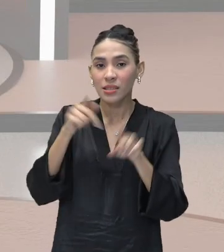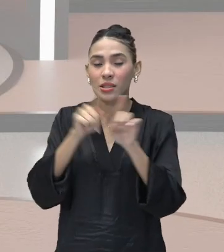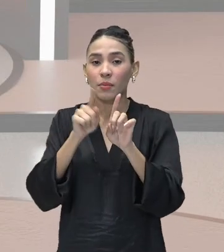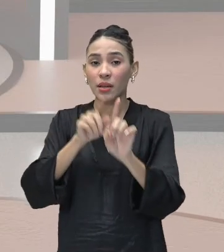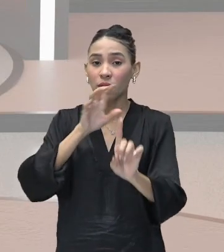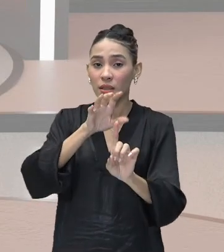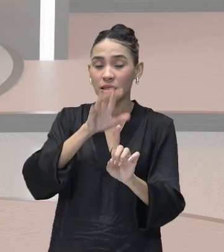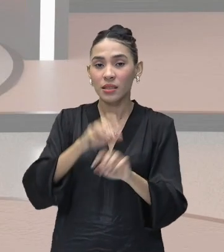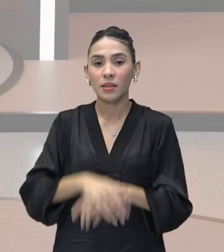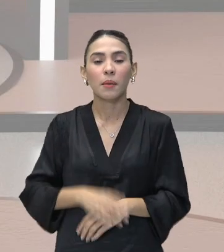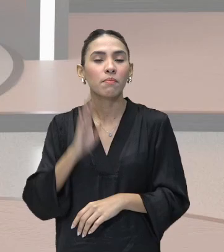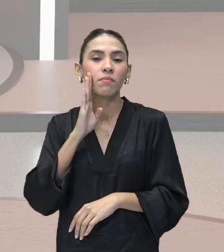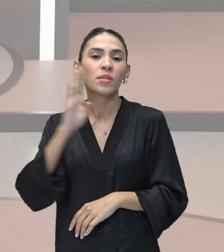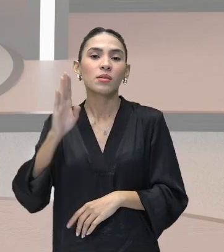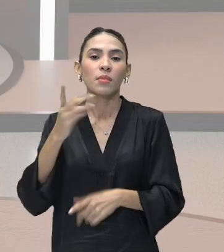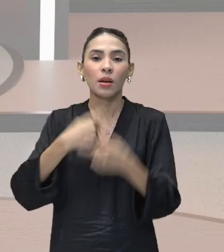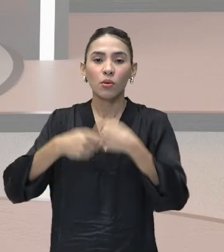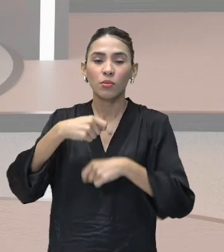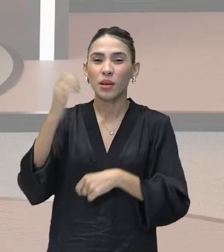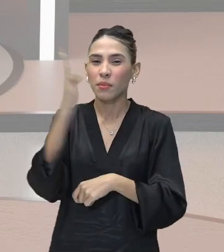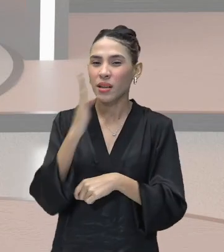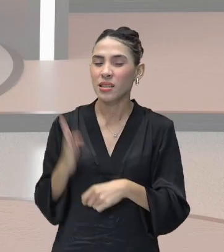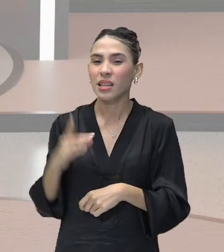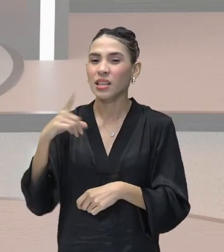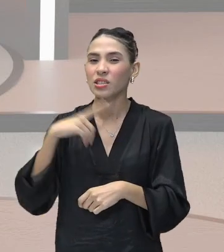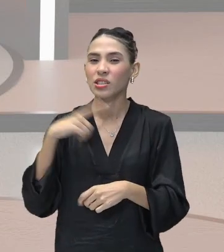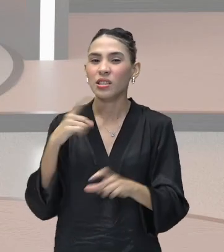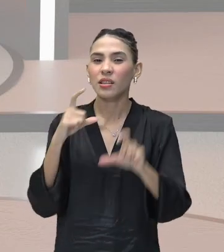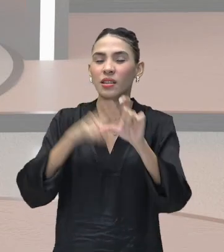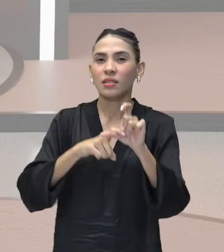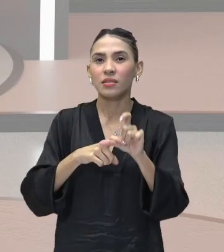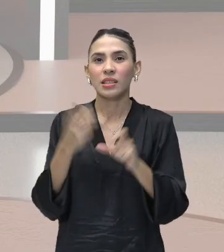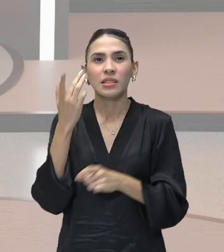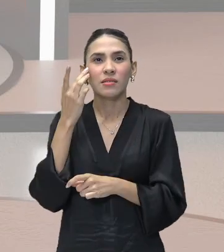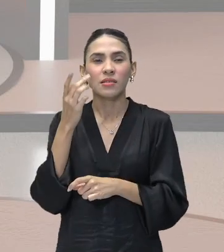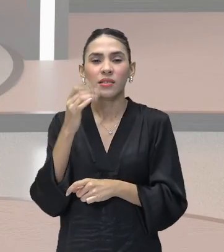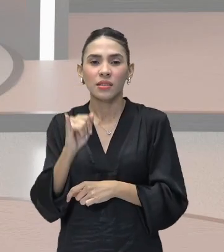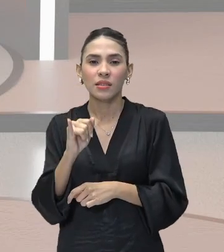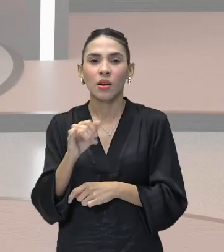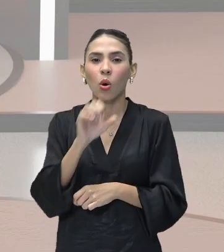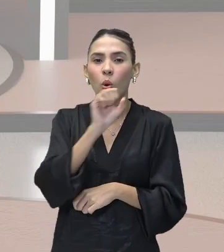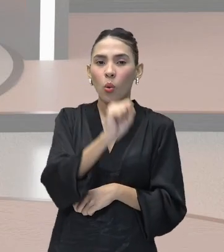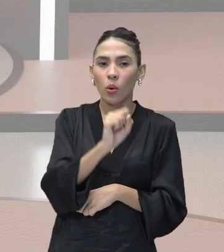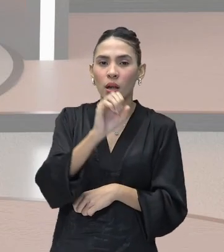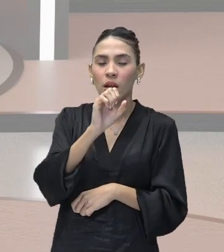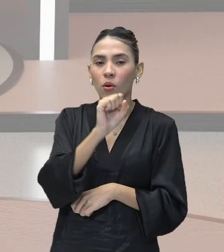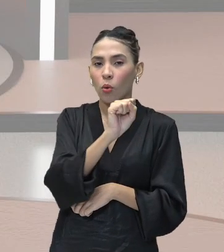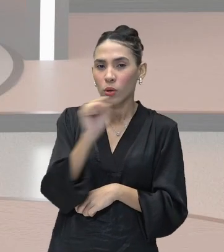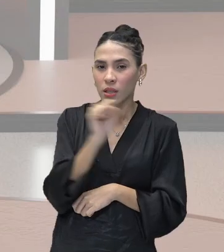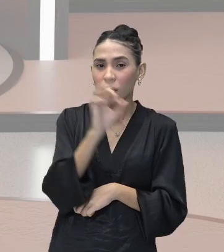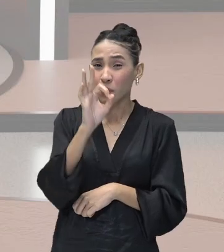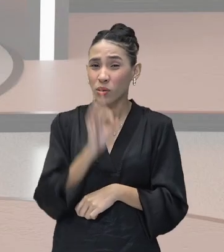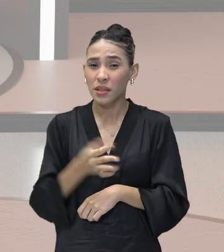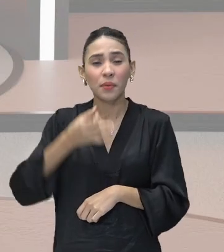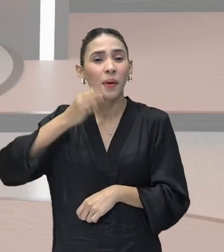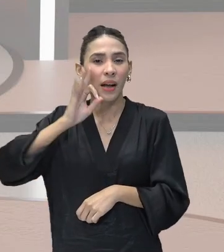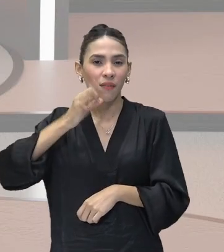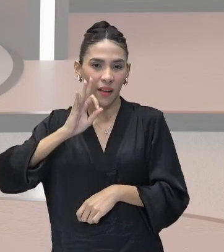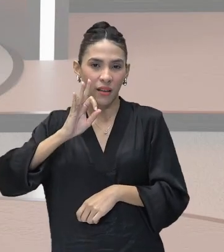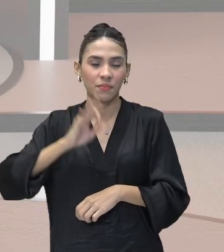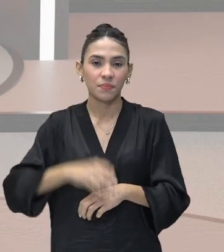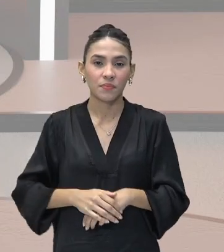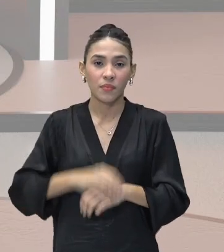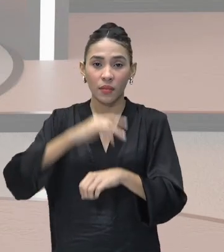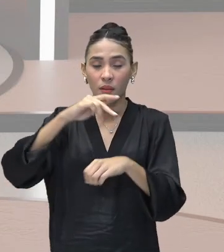época era responsável pela produção de, se eu não me engano, 80% do café mundial, onde